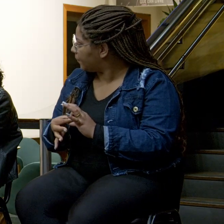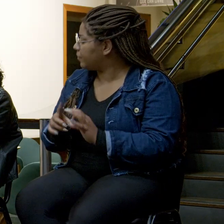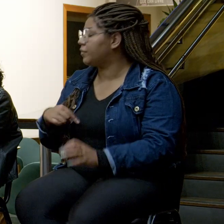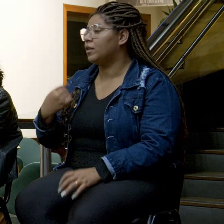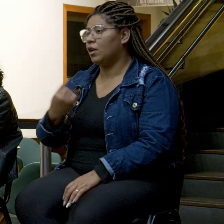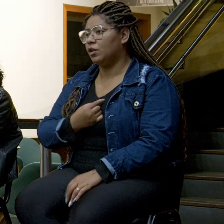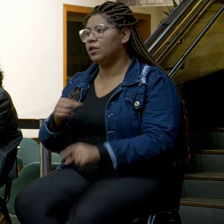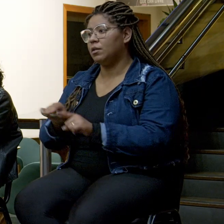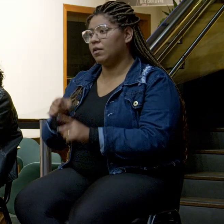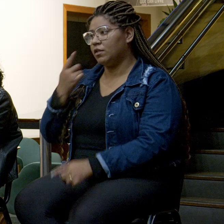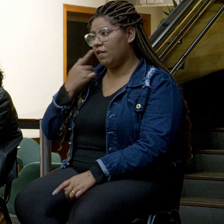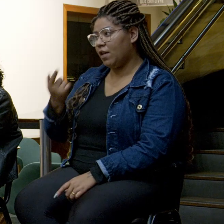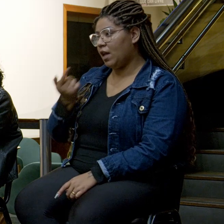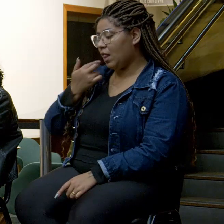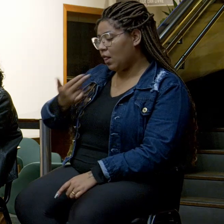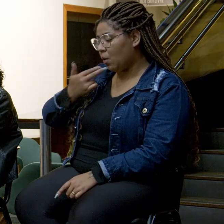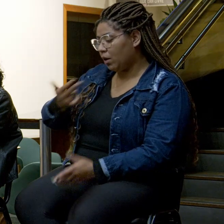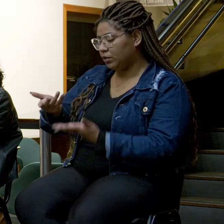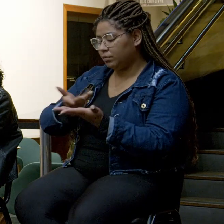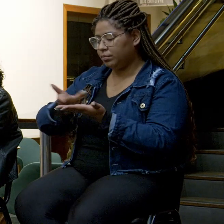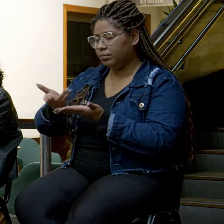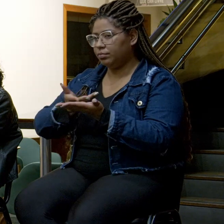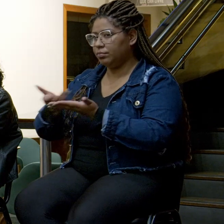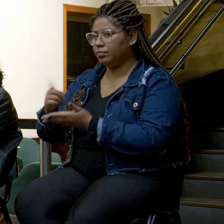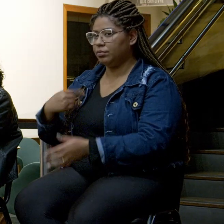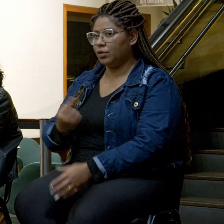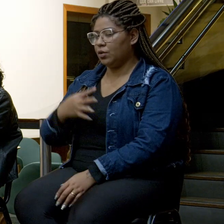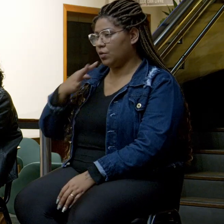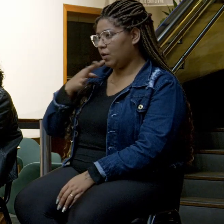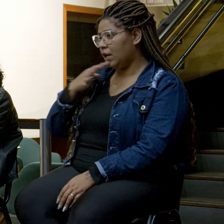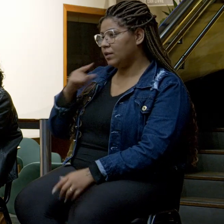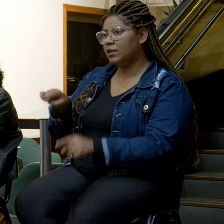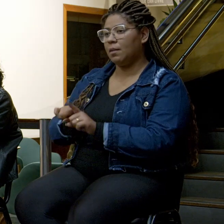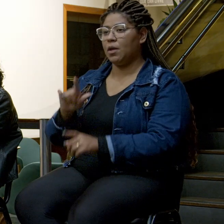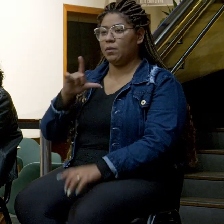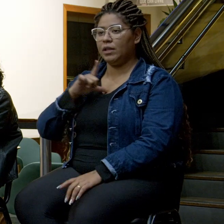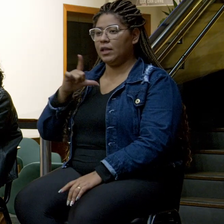entre linguagens, entre o que a gente conhece, o que a gente tem como